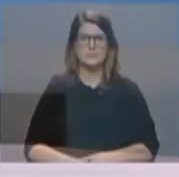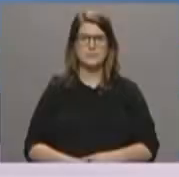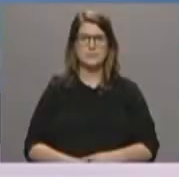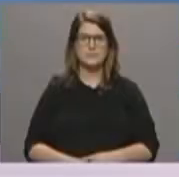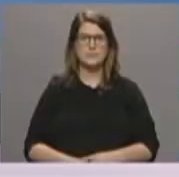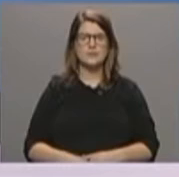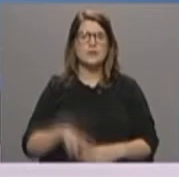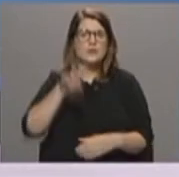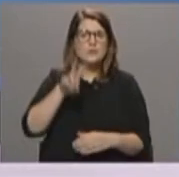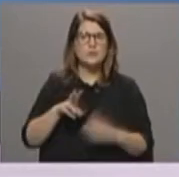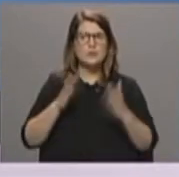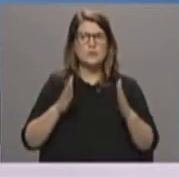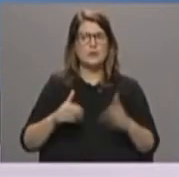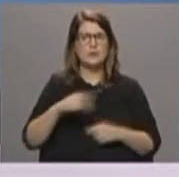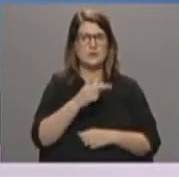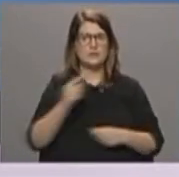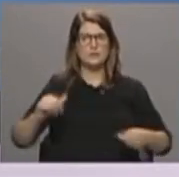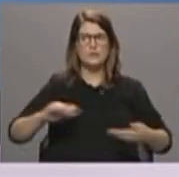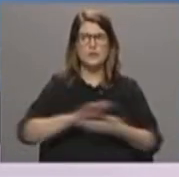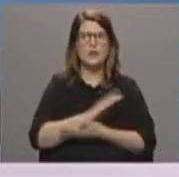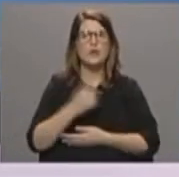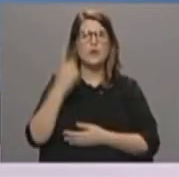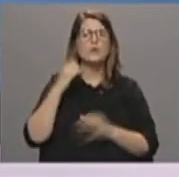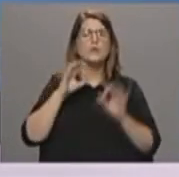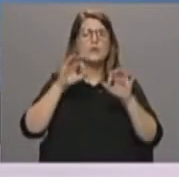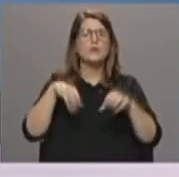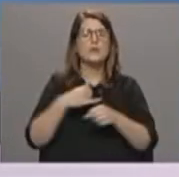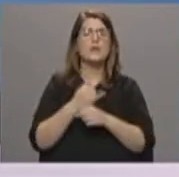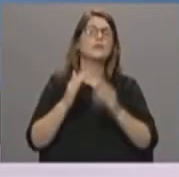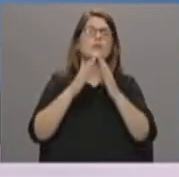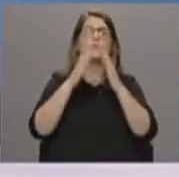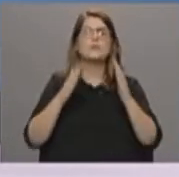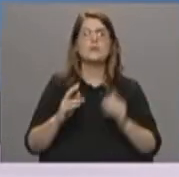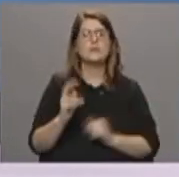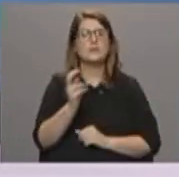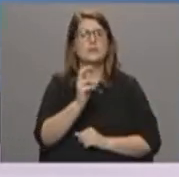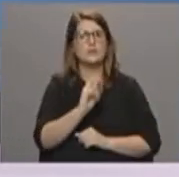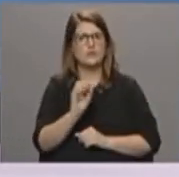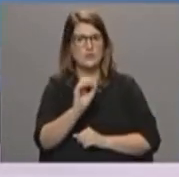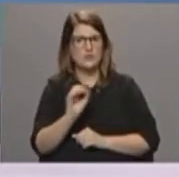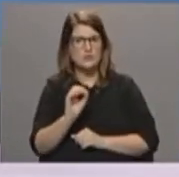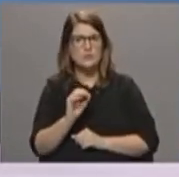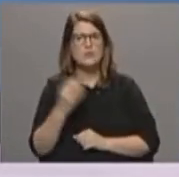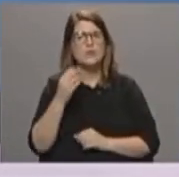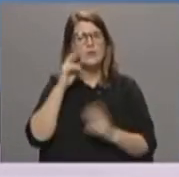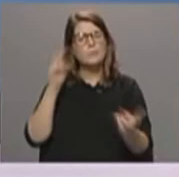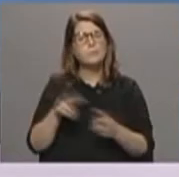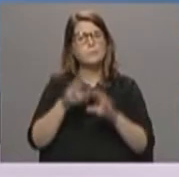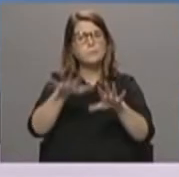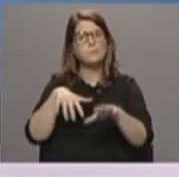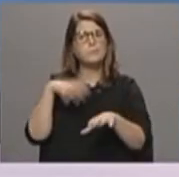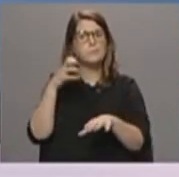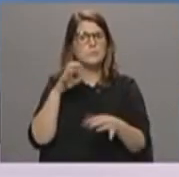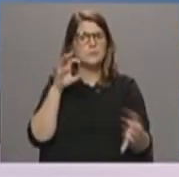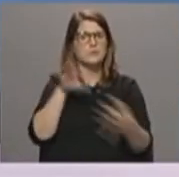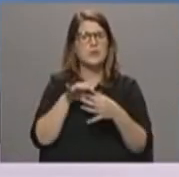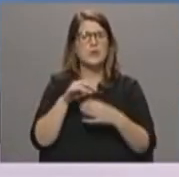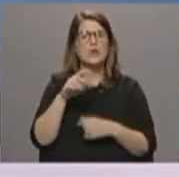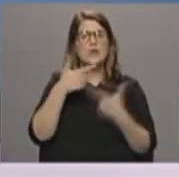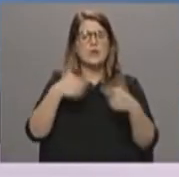Segunda parte do Telejornal. Terminou ontem na Ilha do Pico a 30ª edição dos Colóquios da Lusofonia. O encontro